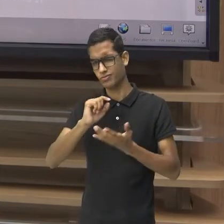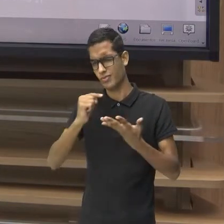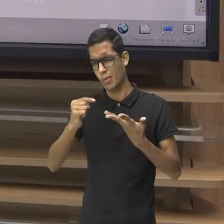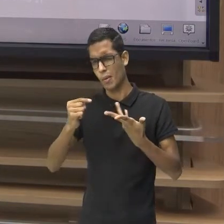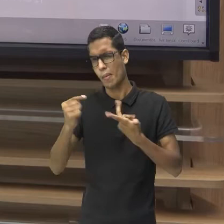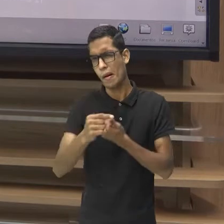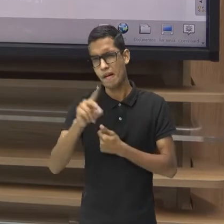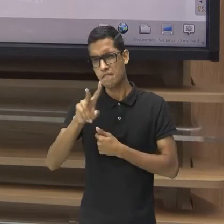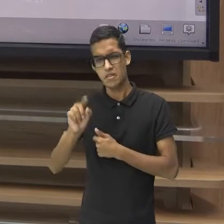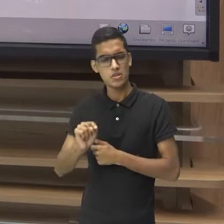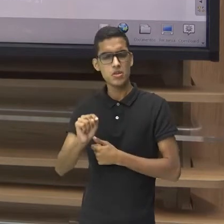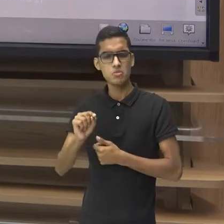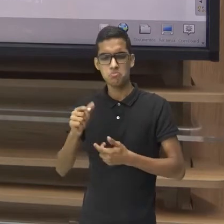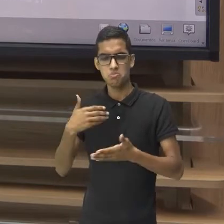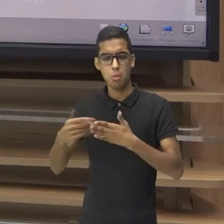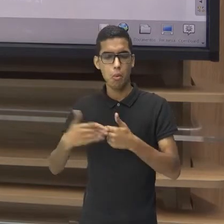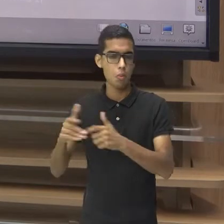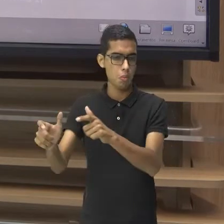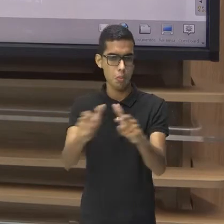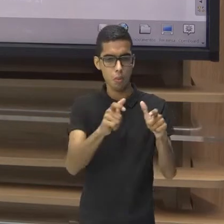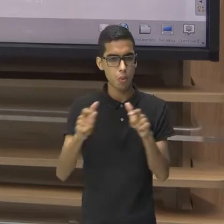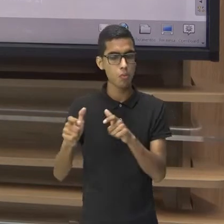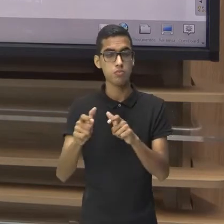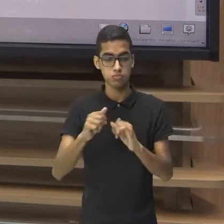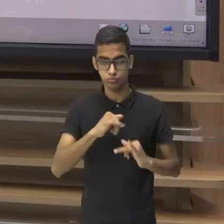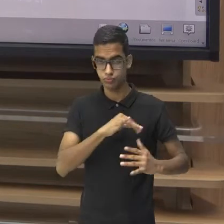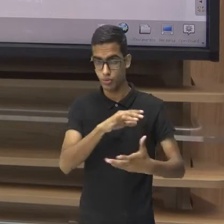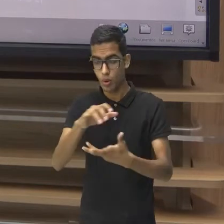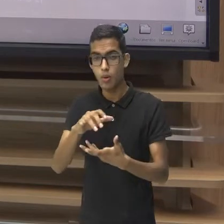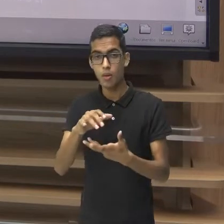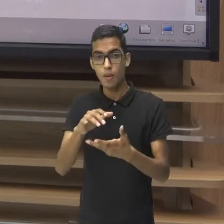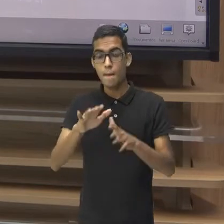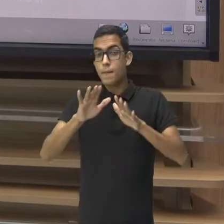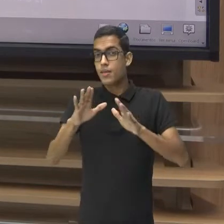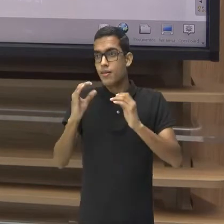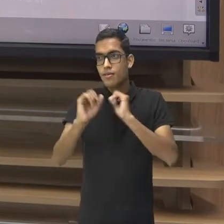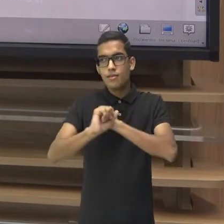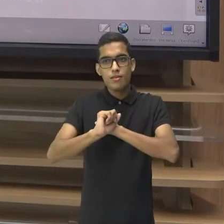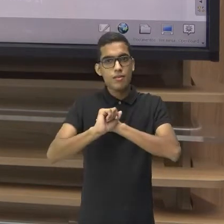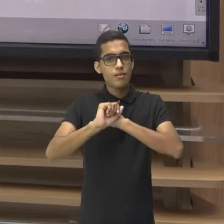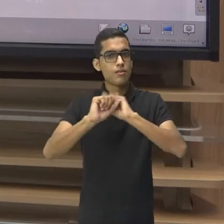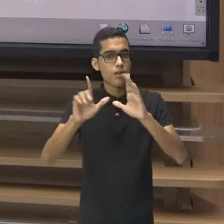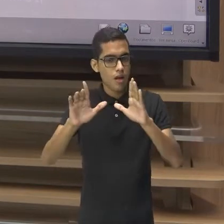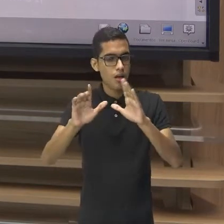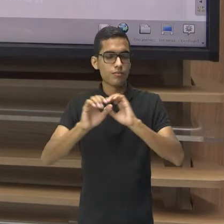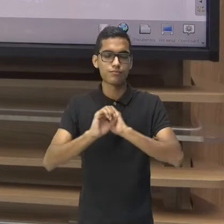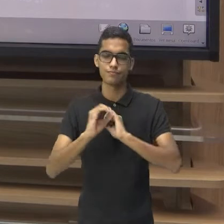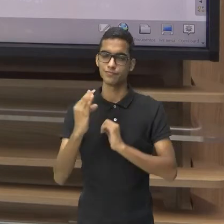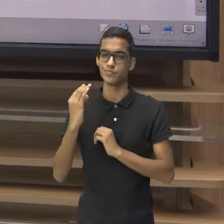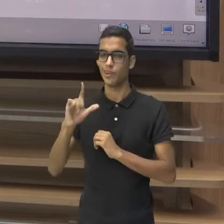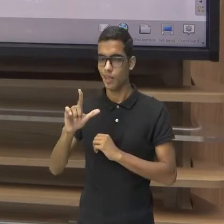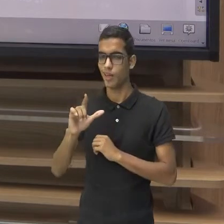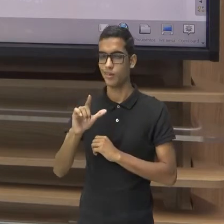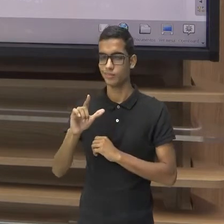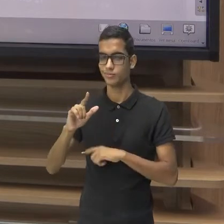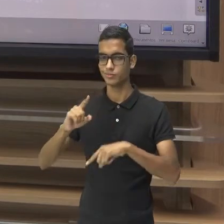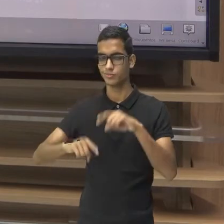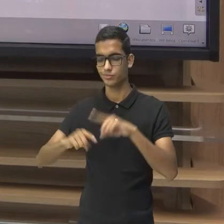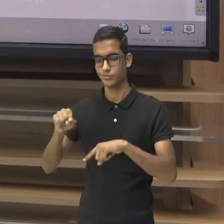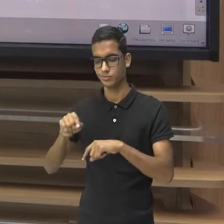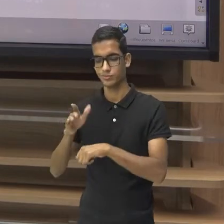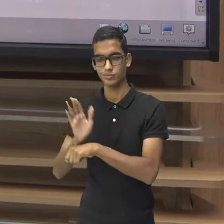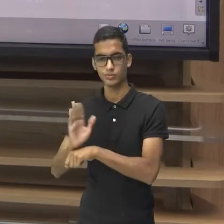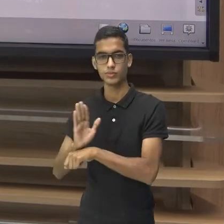em qualquer momento que se desejar. Agora, é claro que este produto, como o cinema ou a nossa